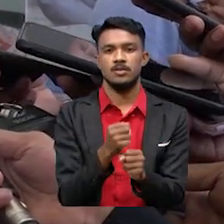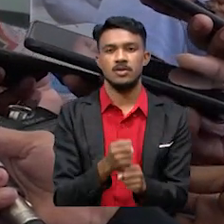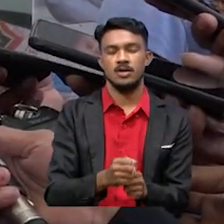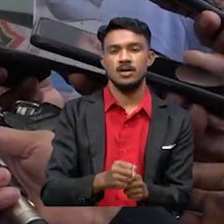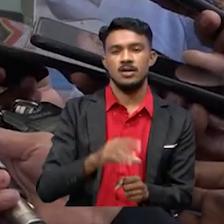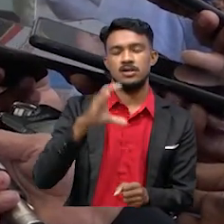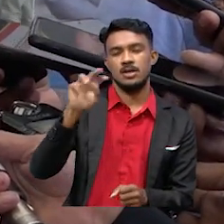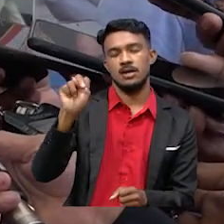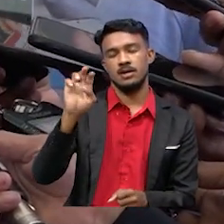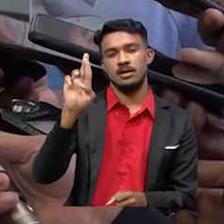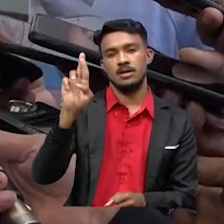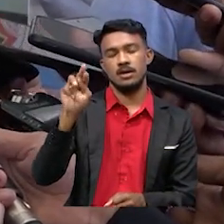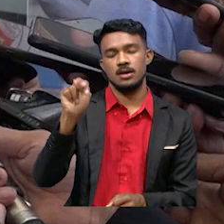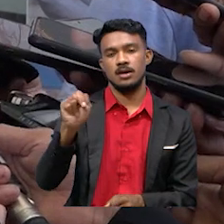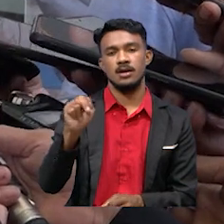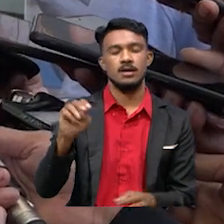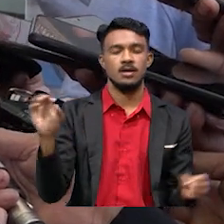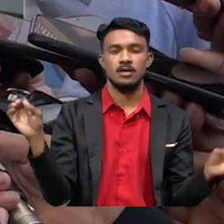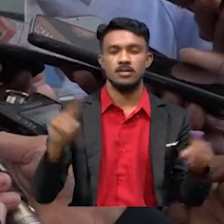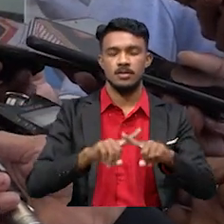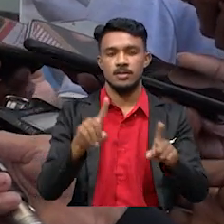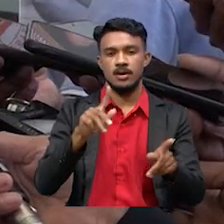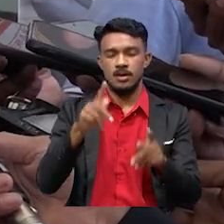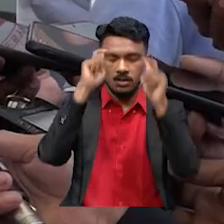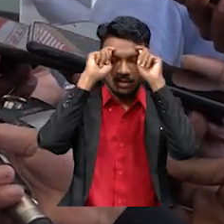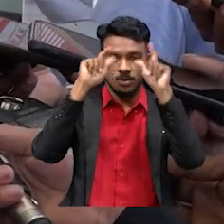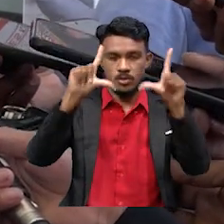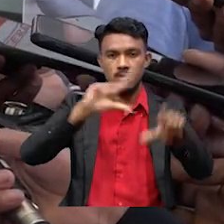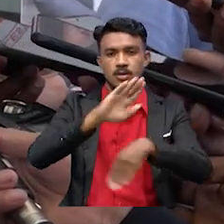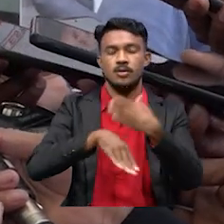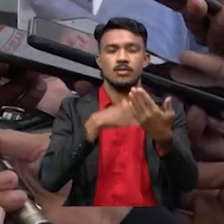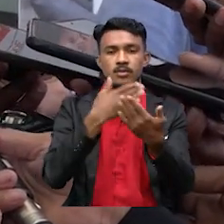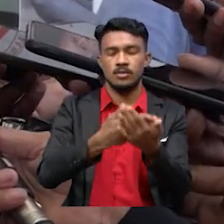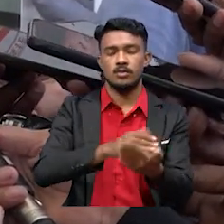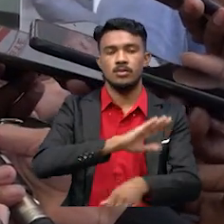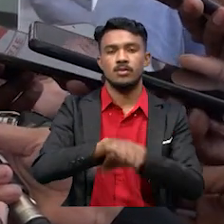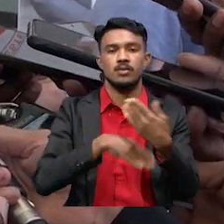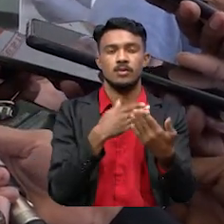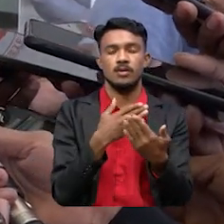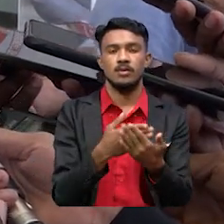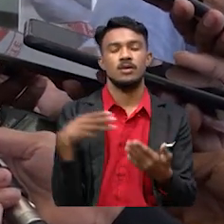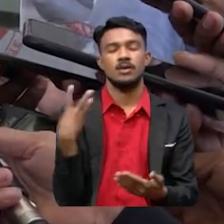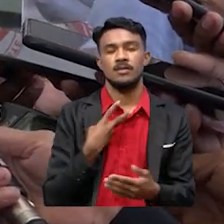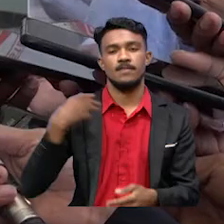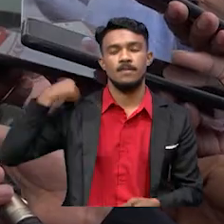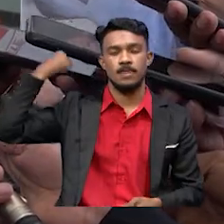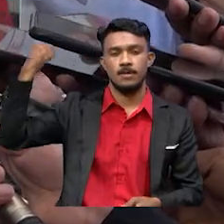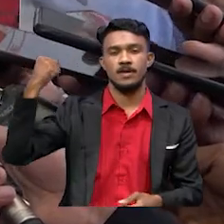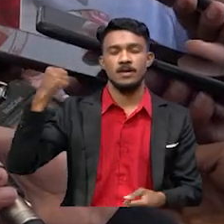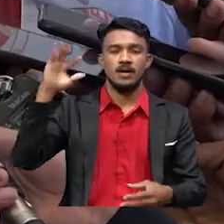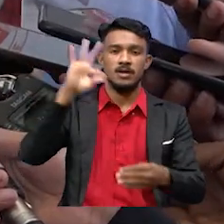laos kandidat edit mesti meruan tomak. Kata kita ne, simboliza ita para ita belah mutu, kampanye ne dia, elisam ini